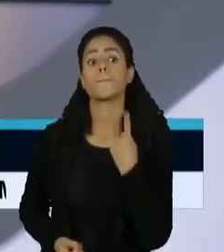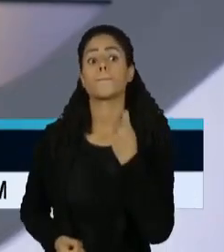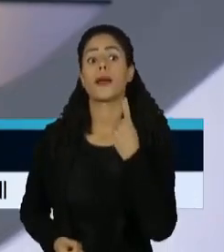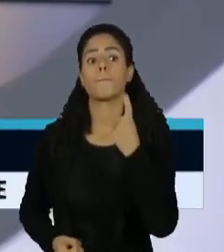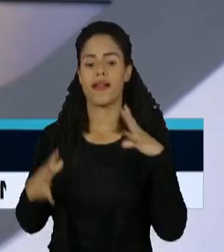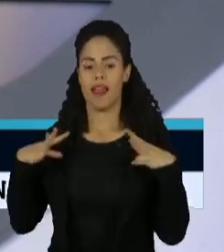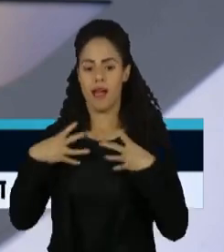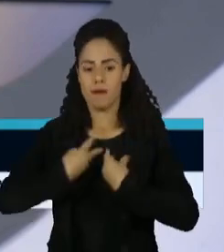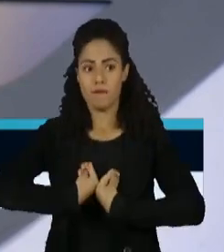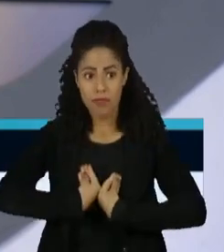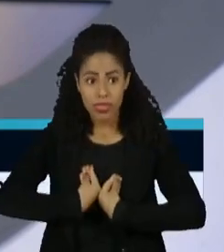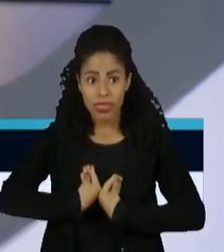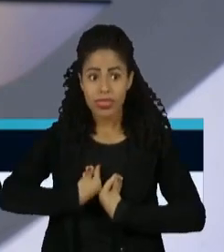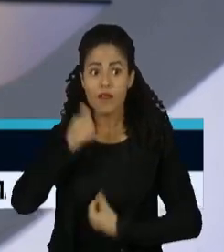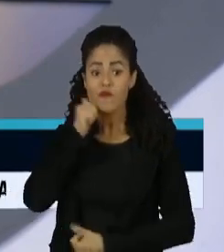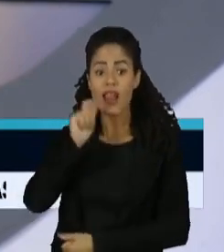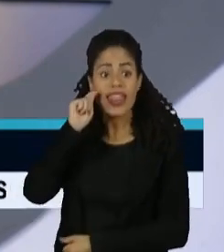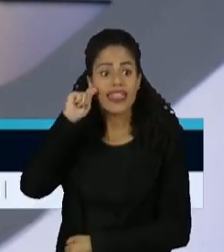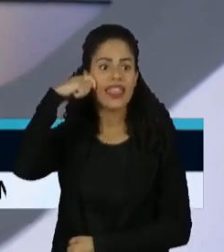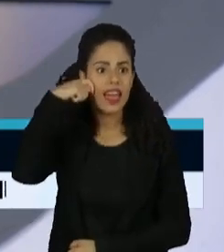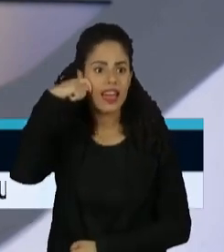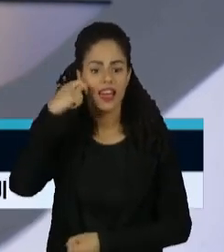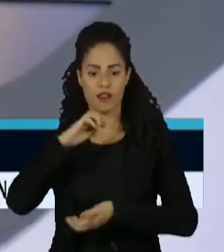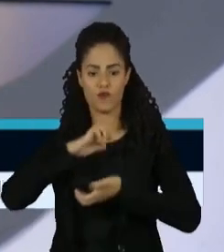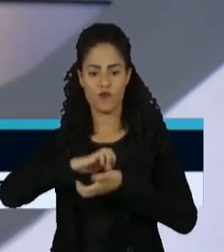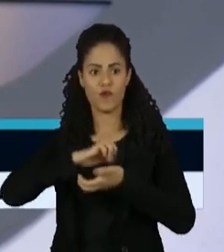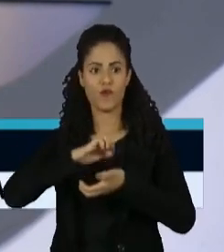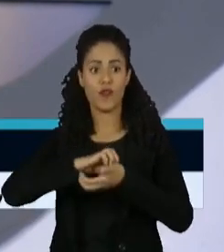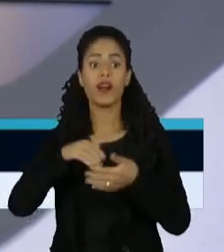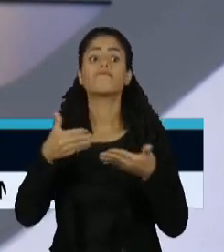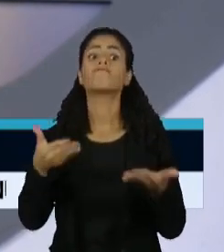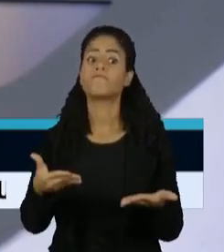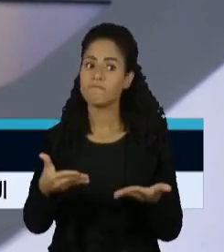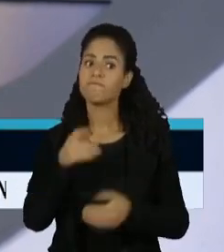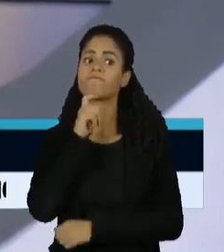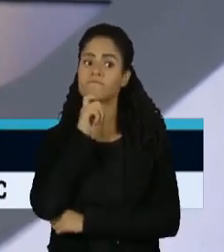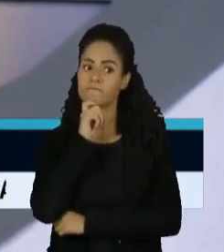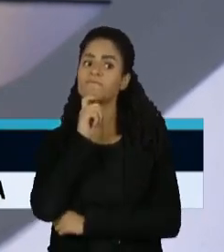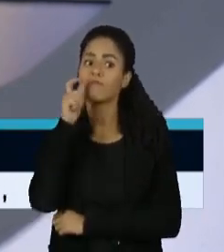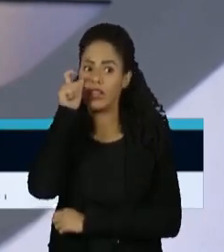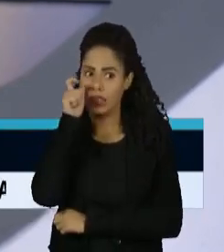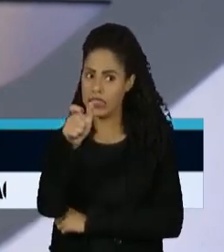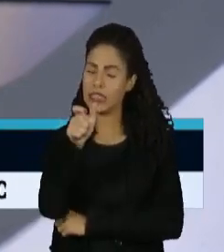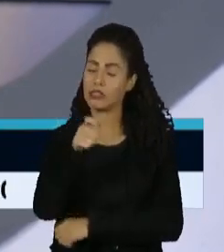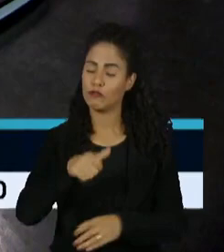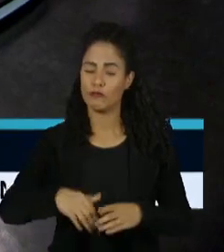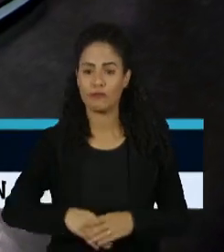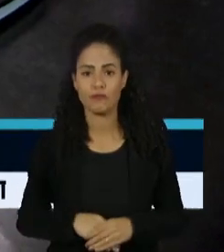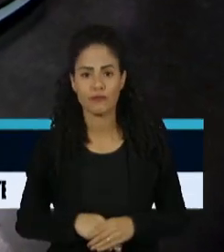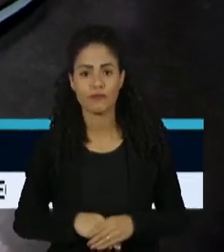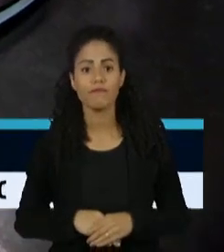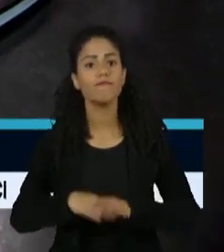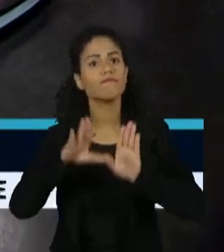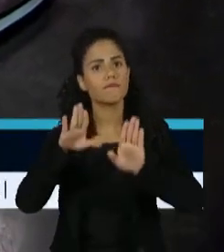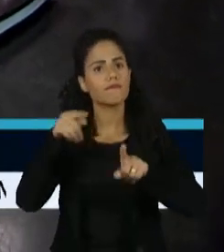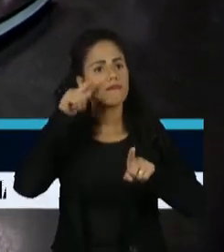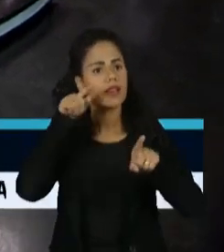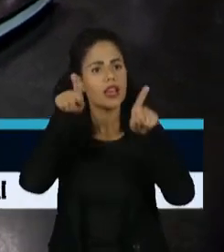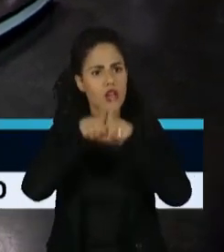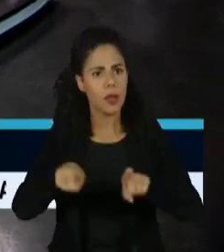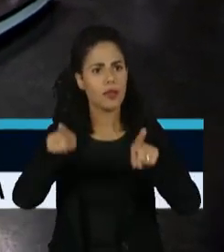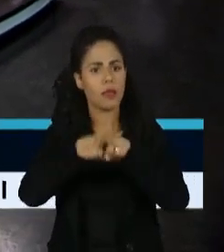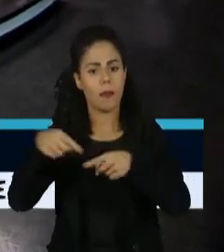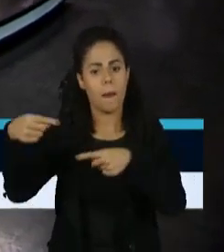ministra negra do STF é uma necessidade, assim como mais mulheres negras em todos os tribunais superiores. Que assim, o debate para acabar